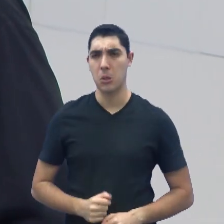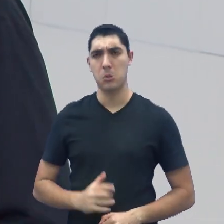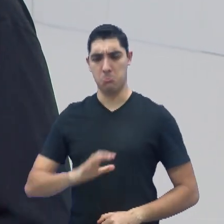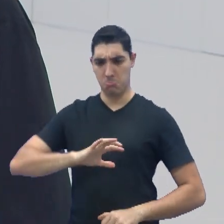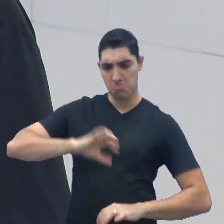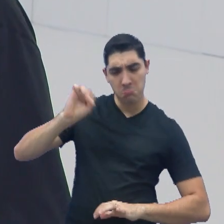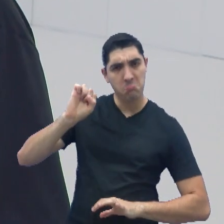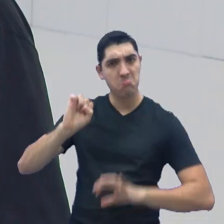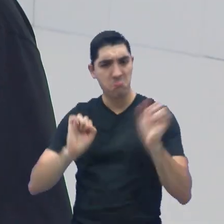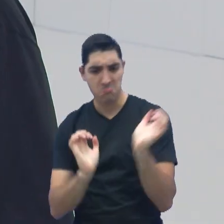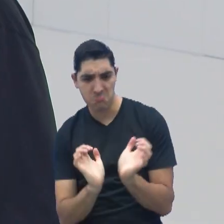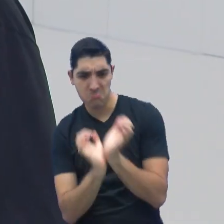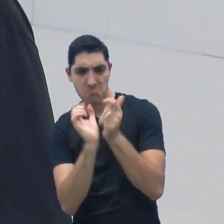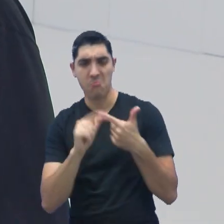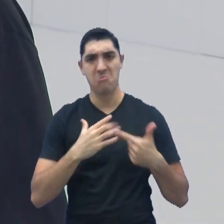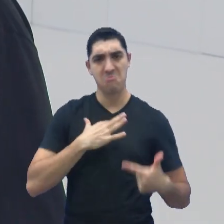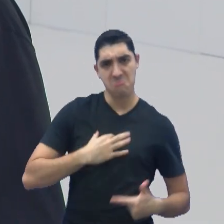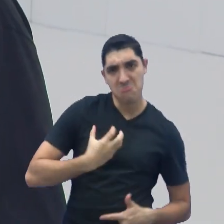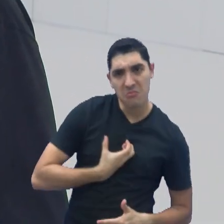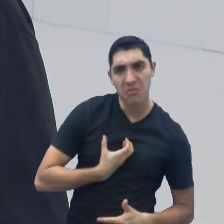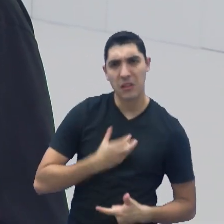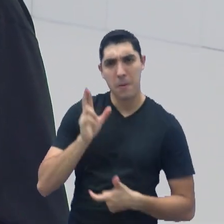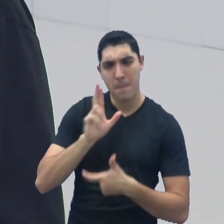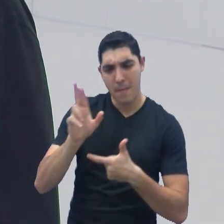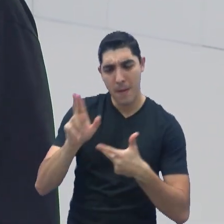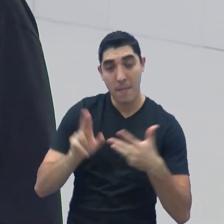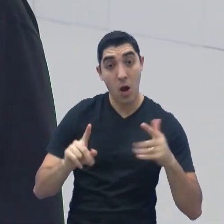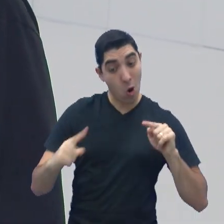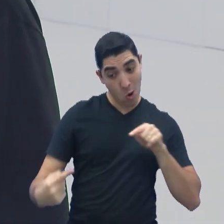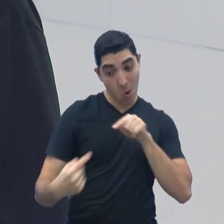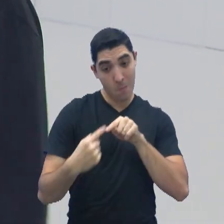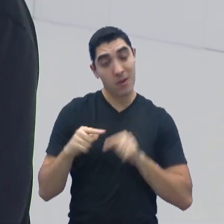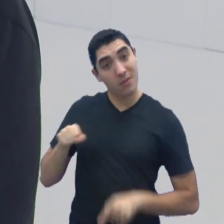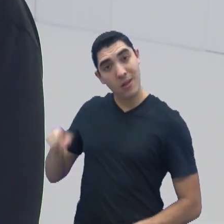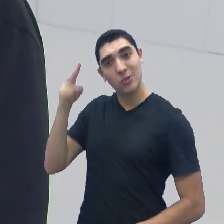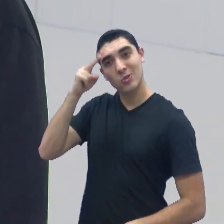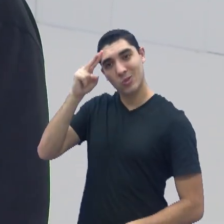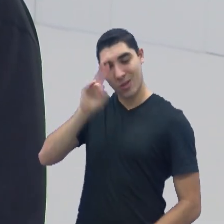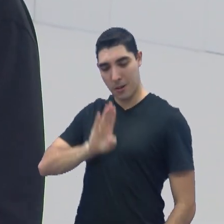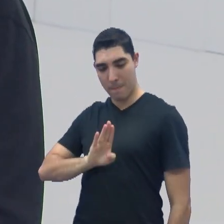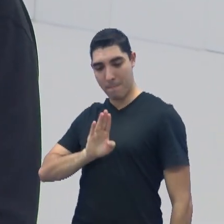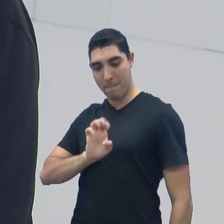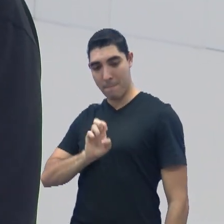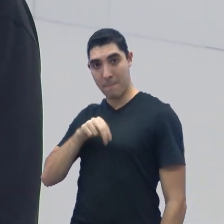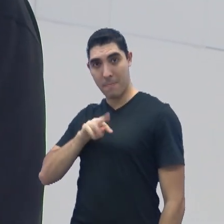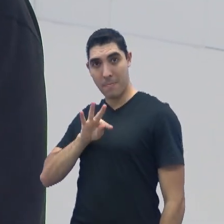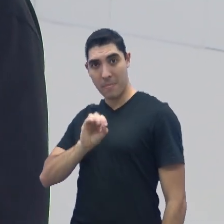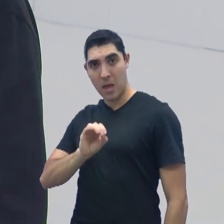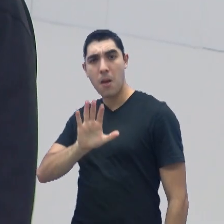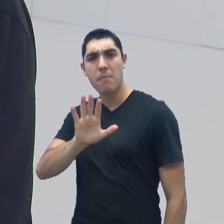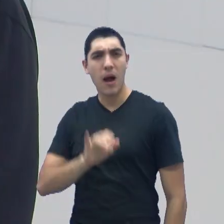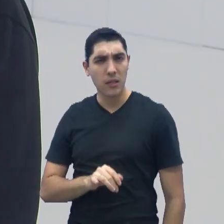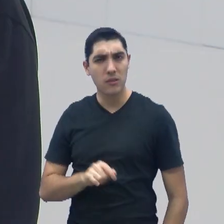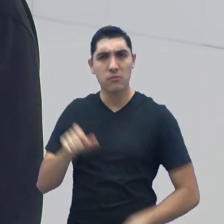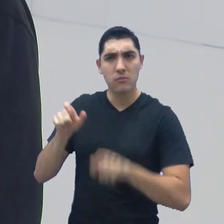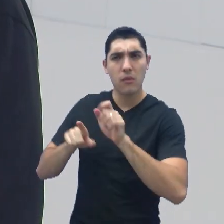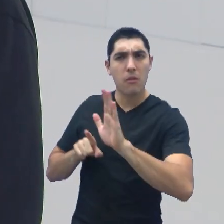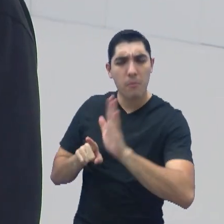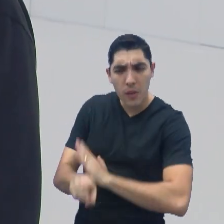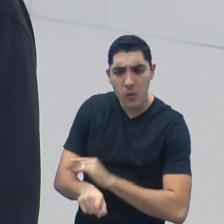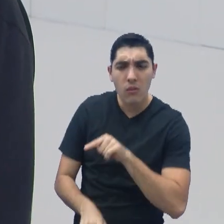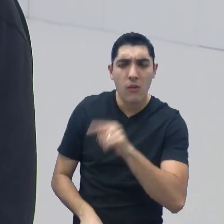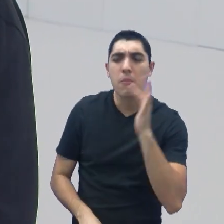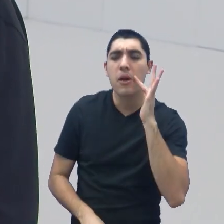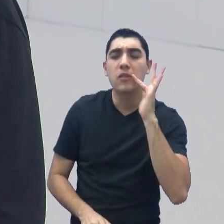medalhas, tudo isso ilustra a trajetória do Bento no jiu-jitsu. No entanto, quando ele é questionado o que pensa para o